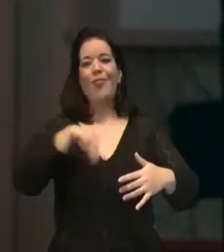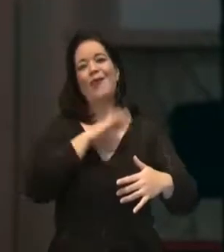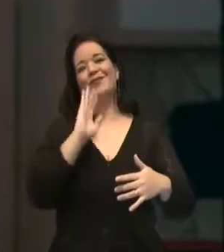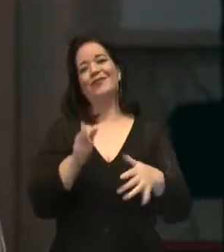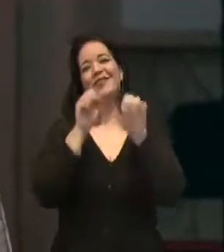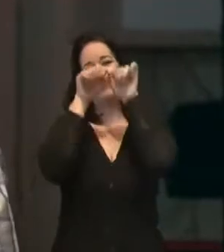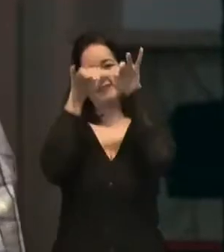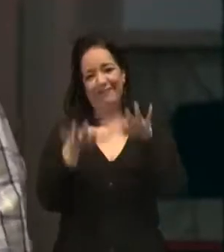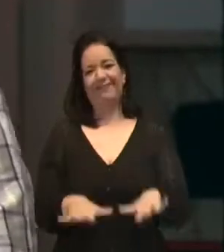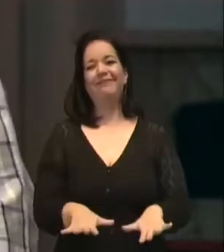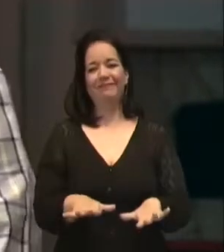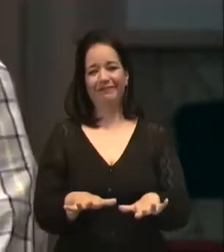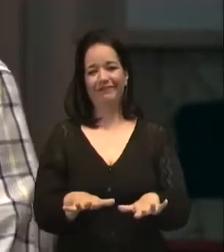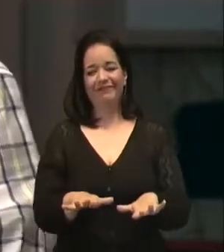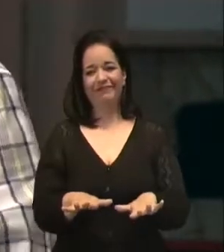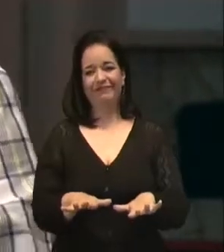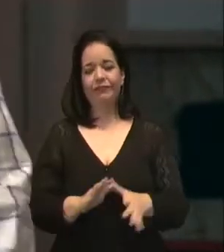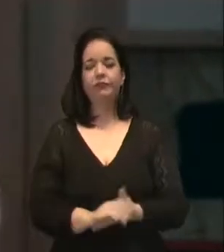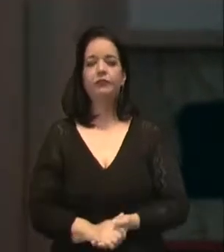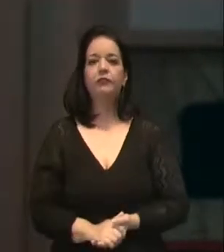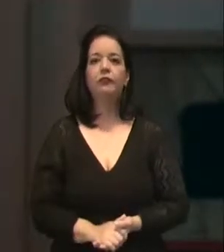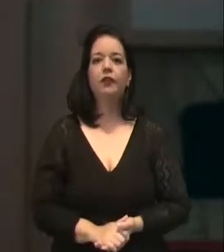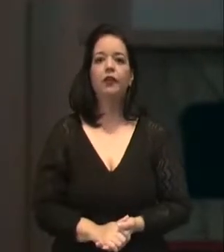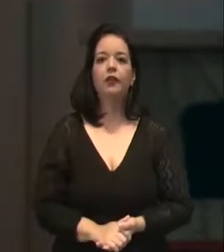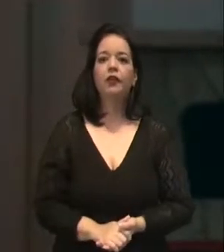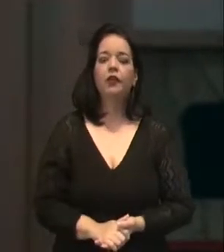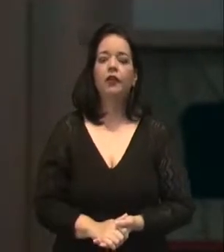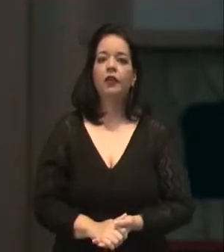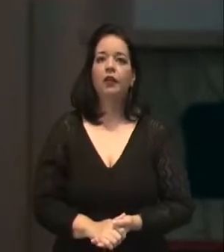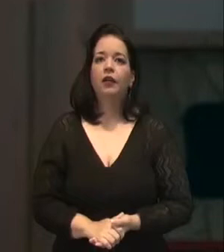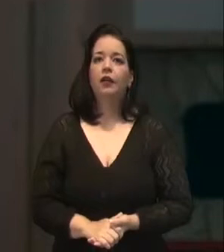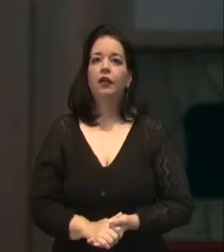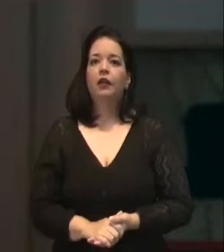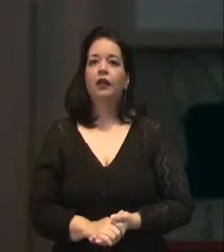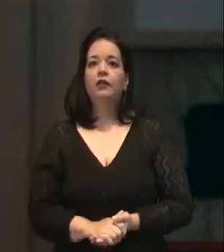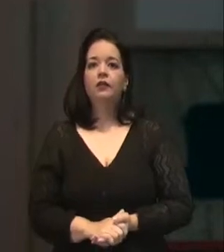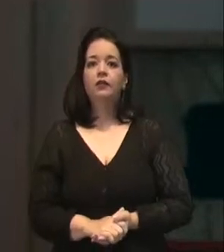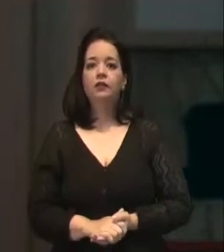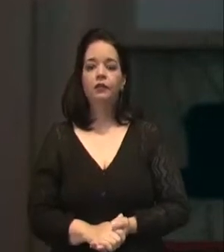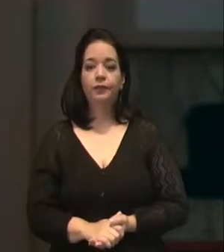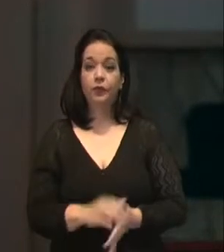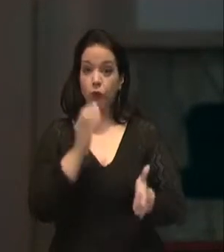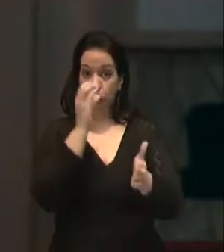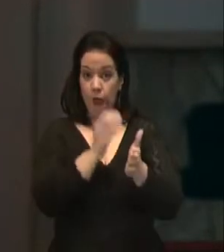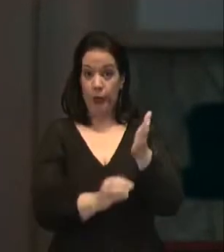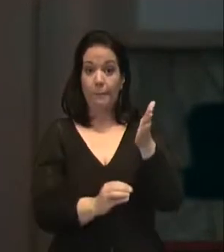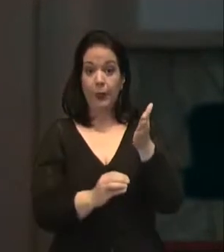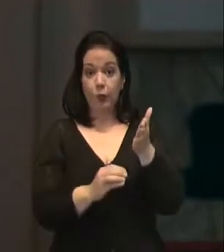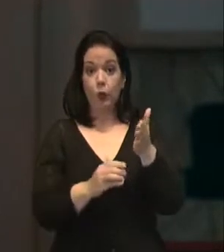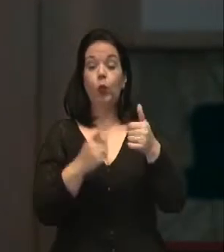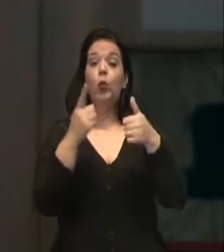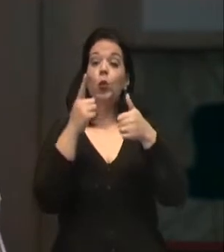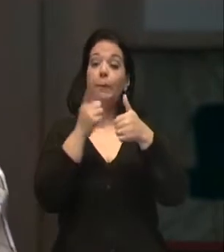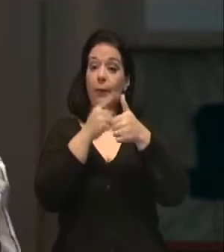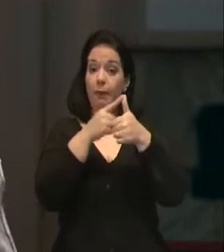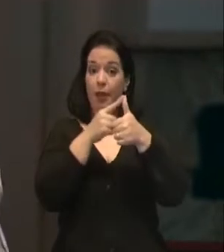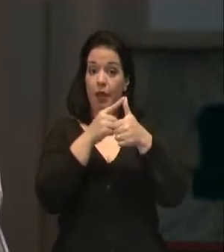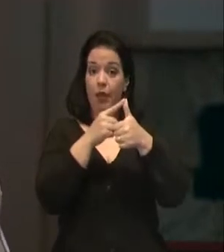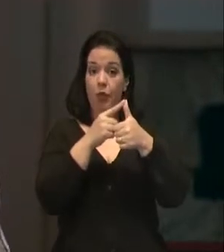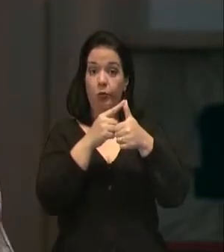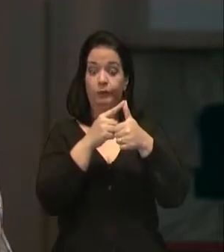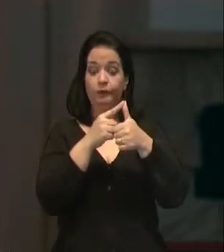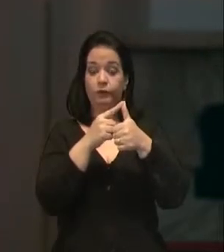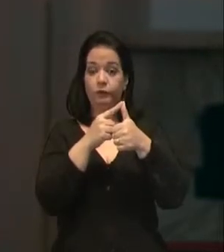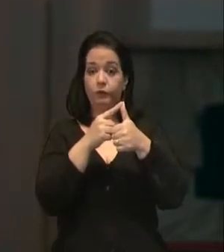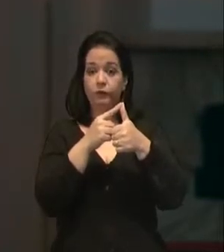isso, nós temos na segunda metade do capítulo 1, uma oração